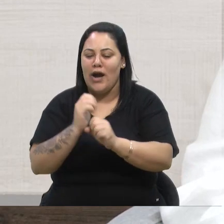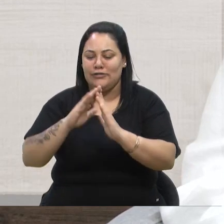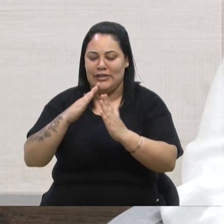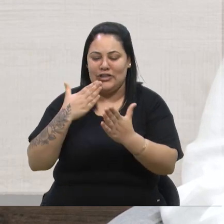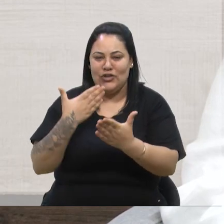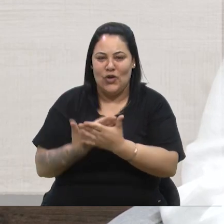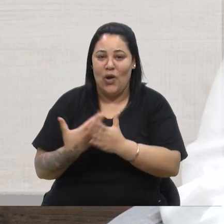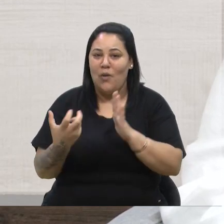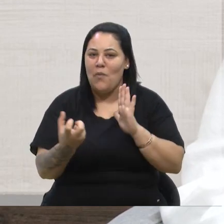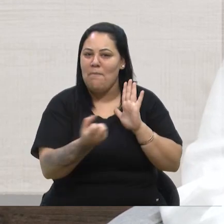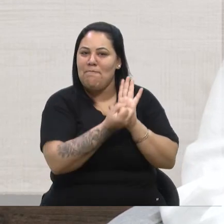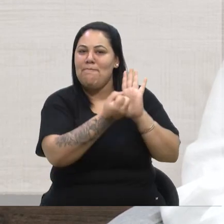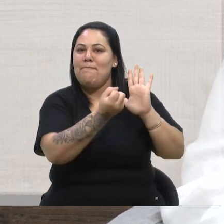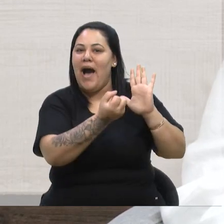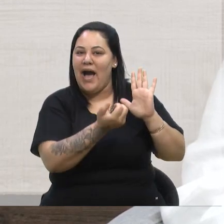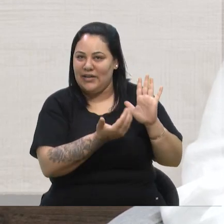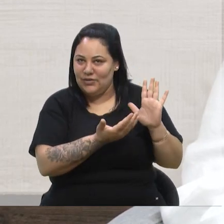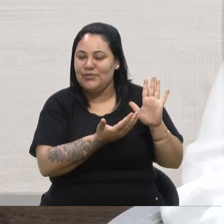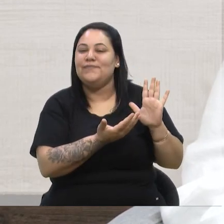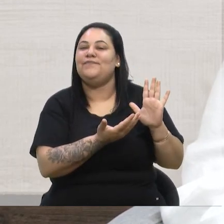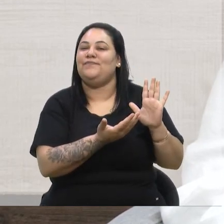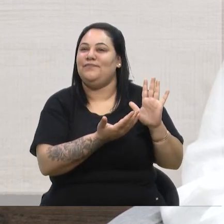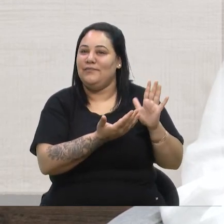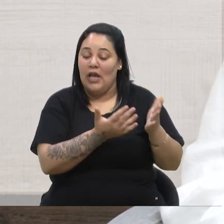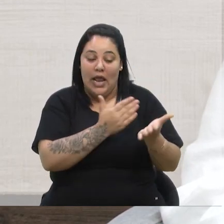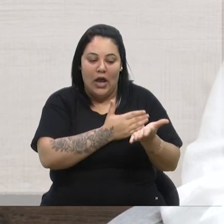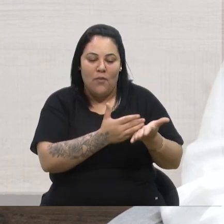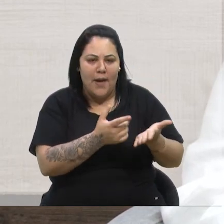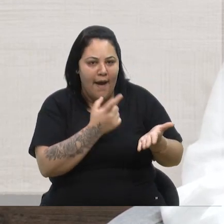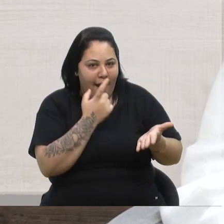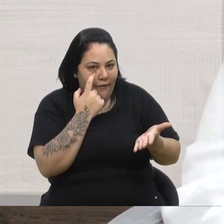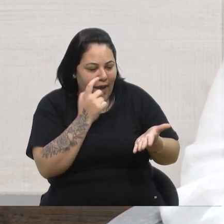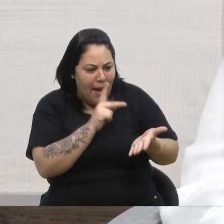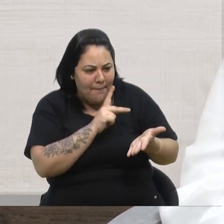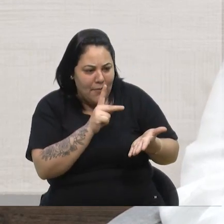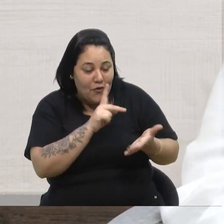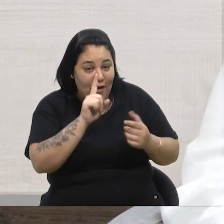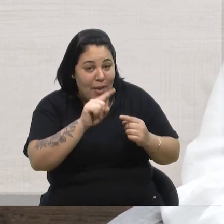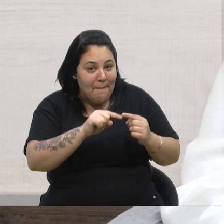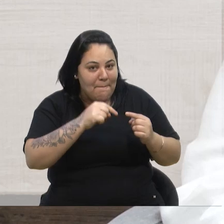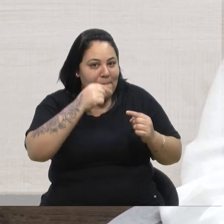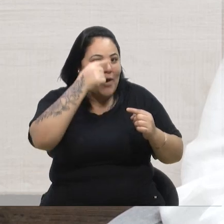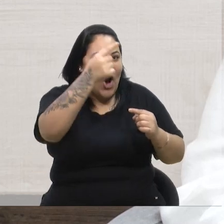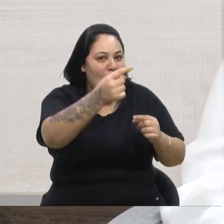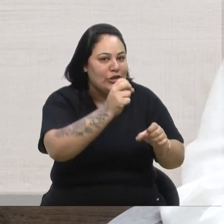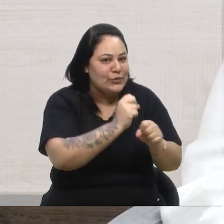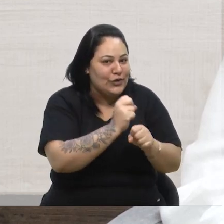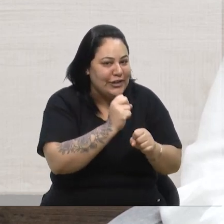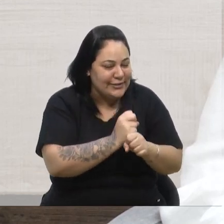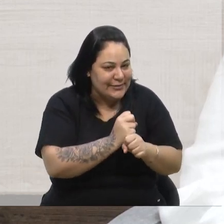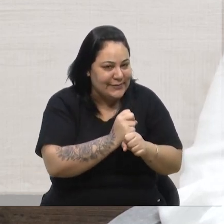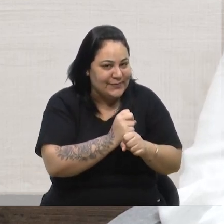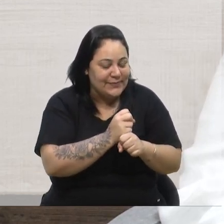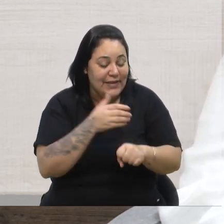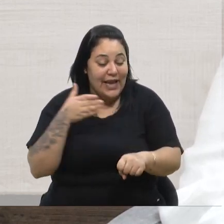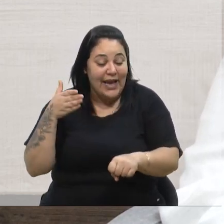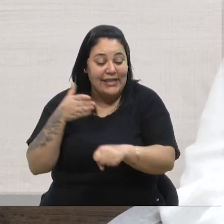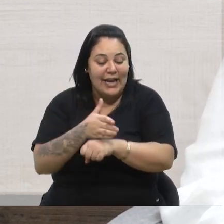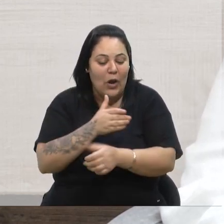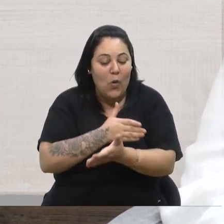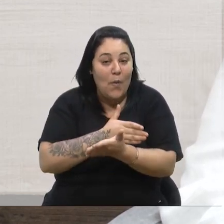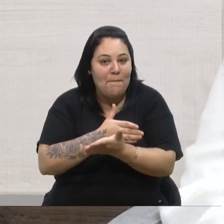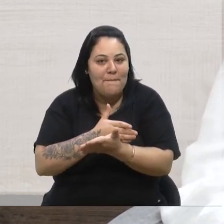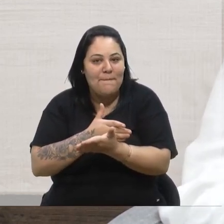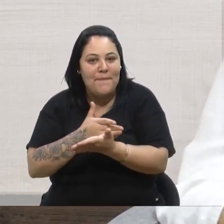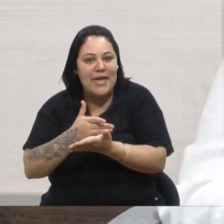impactante, quando elas começam a enxergar a prof do ano seguinte, a entrada na adolescência, como